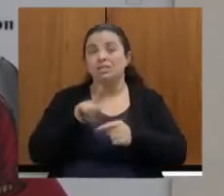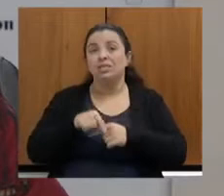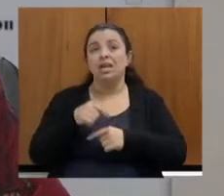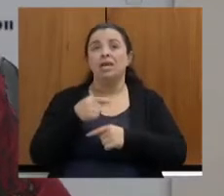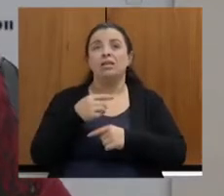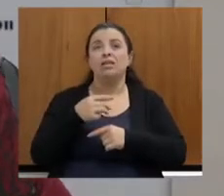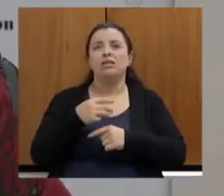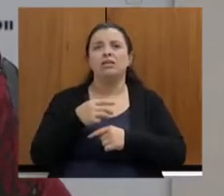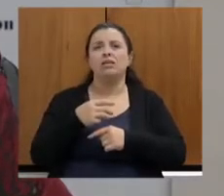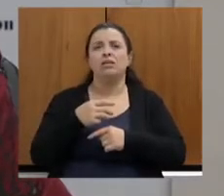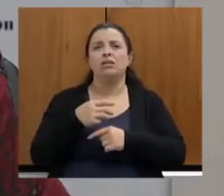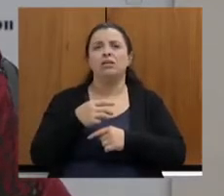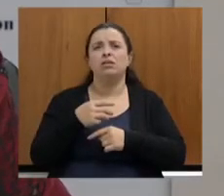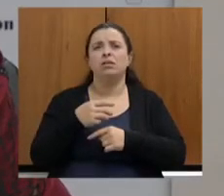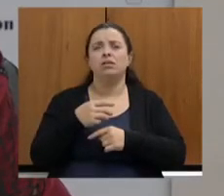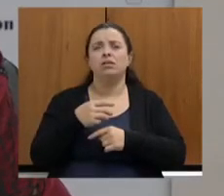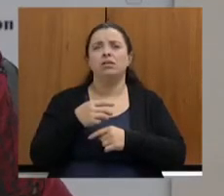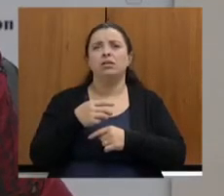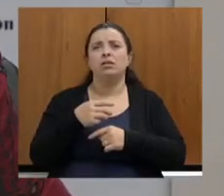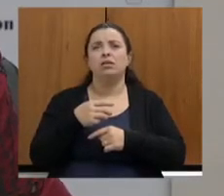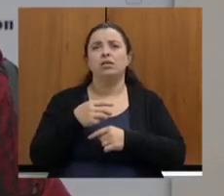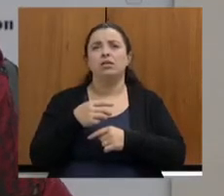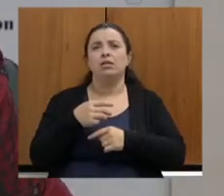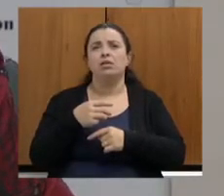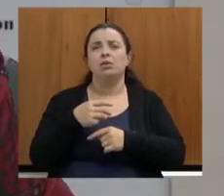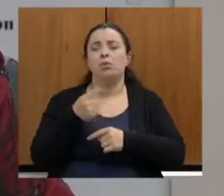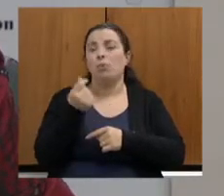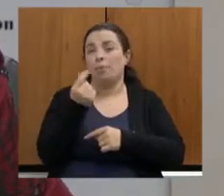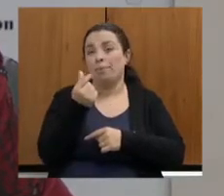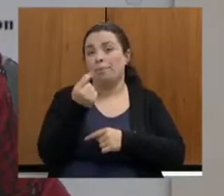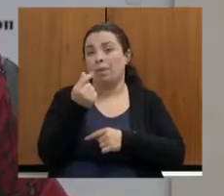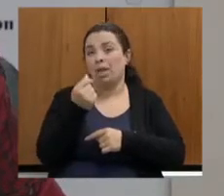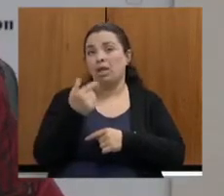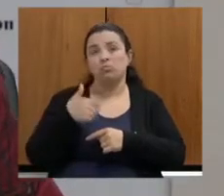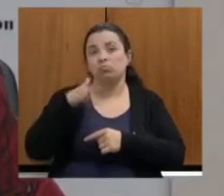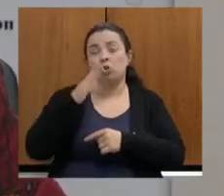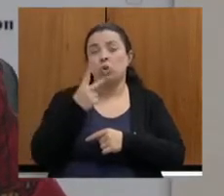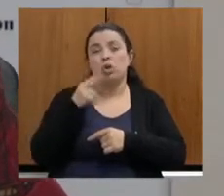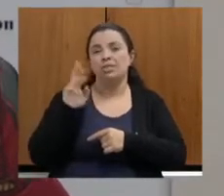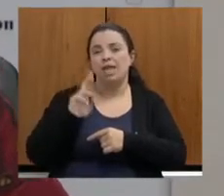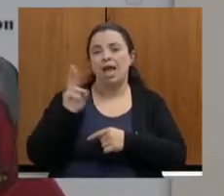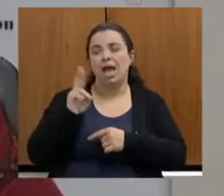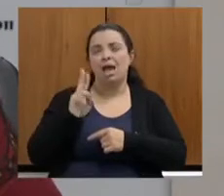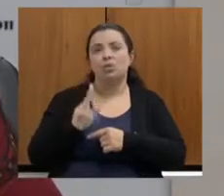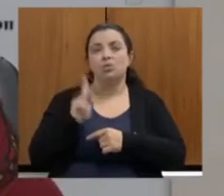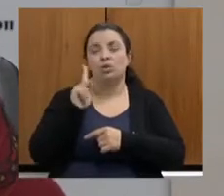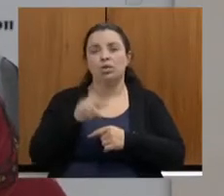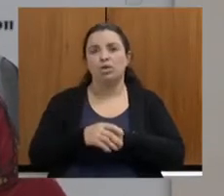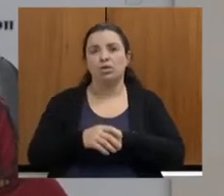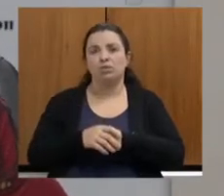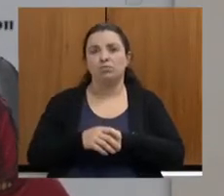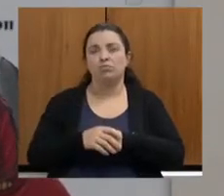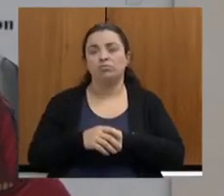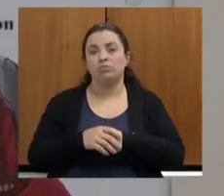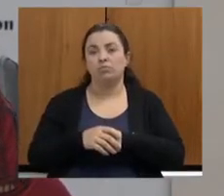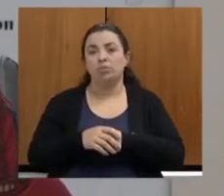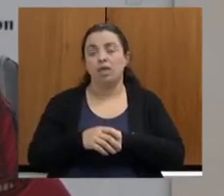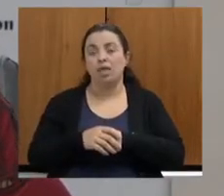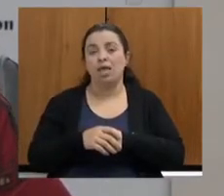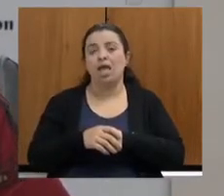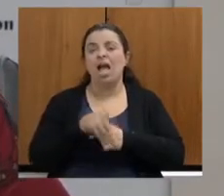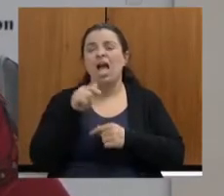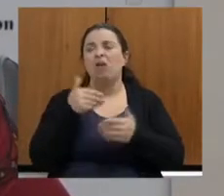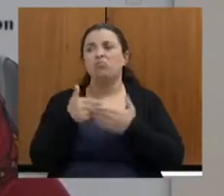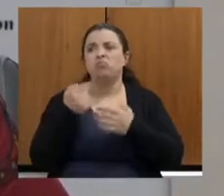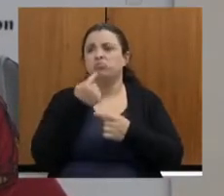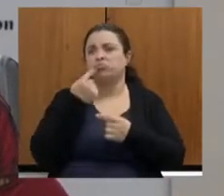saia toda Antes desse ponto aqui a maioria dela não preço mais elevado 22 reais e pouco eu recebi indenização poucos